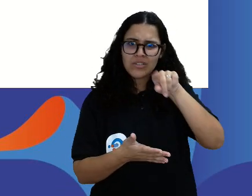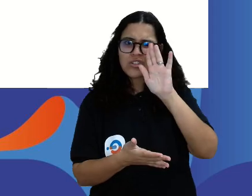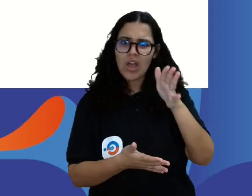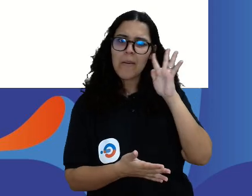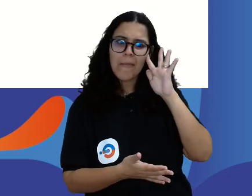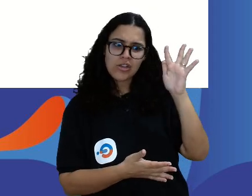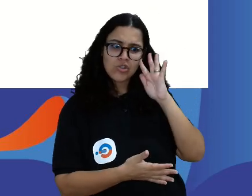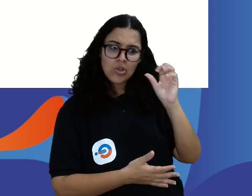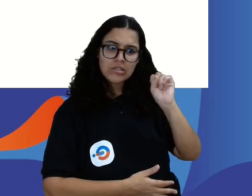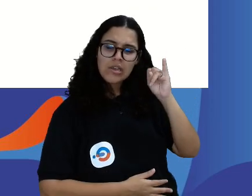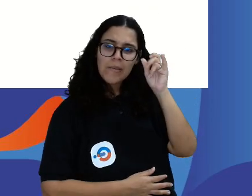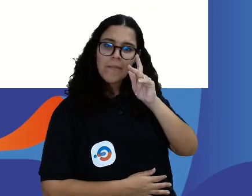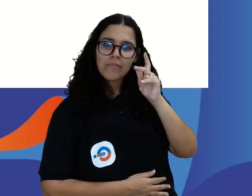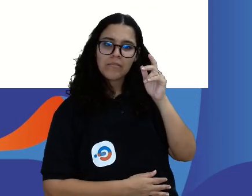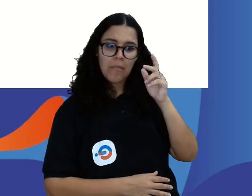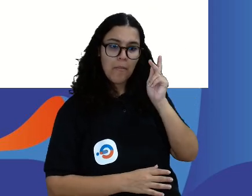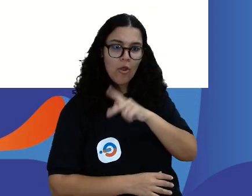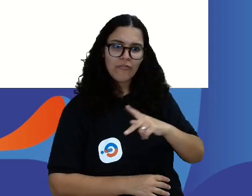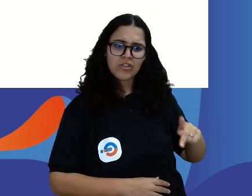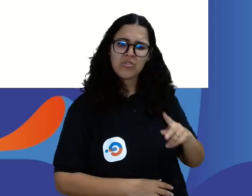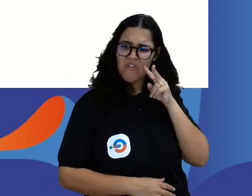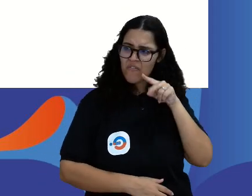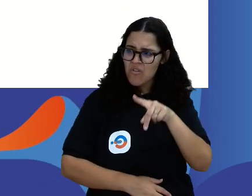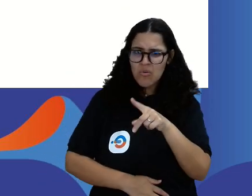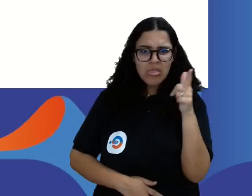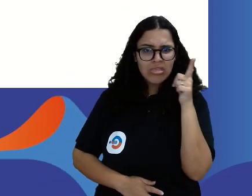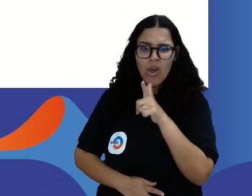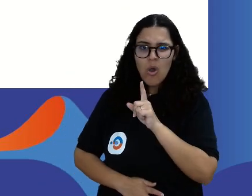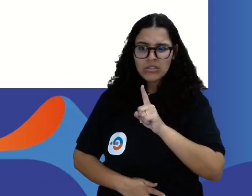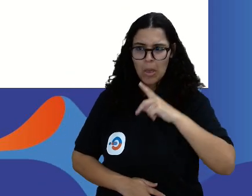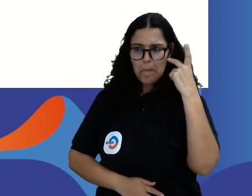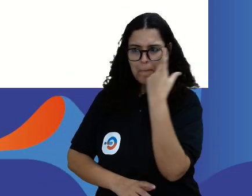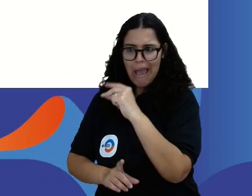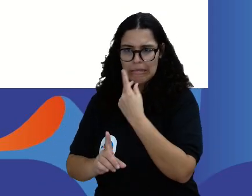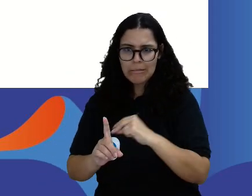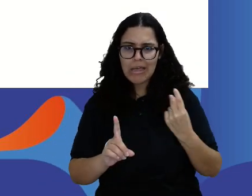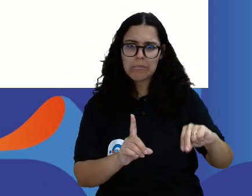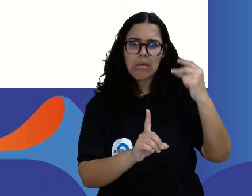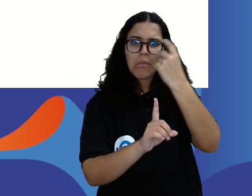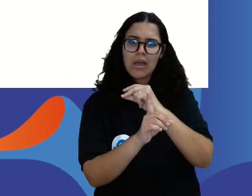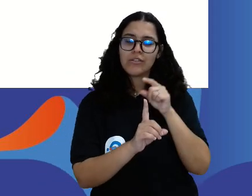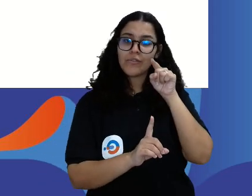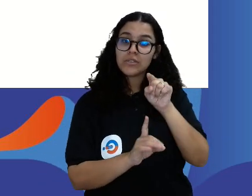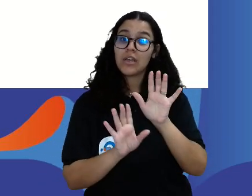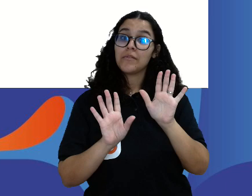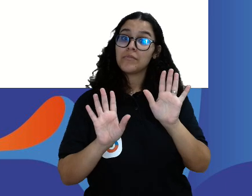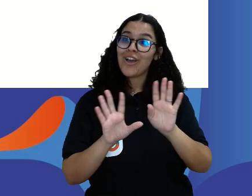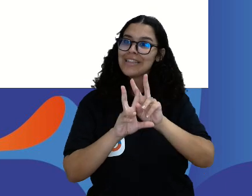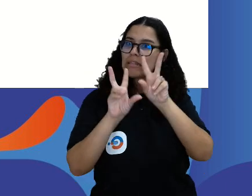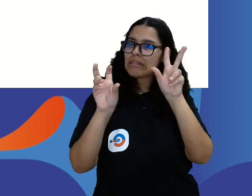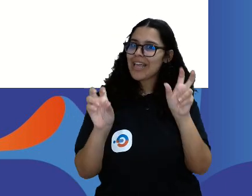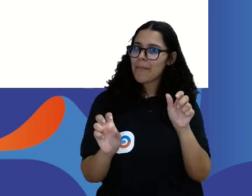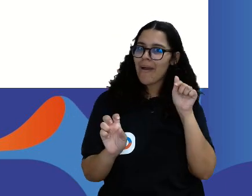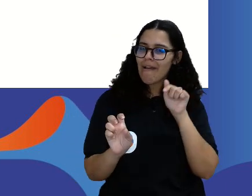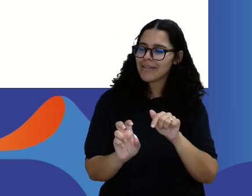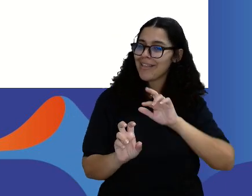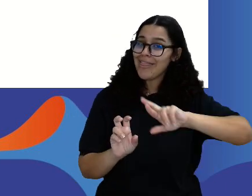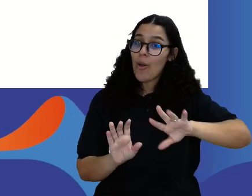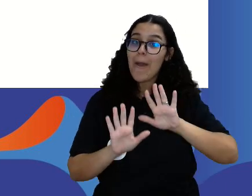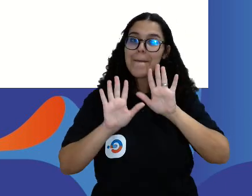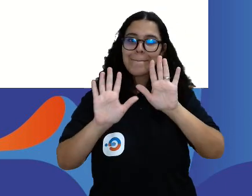palmadas? Então, não é sobre isso que nós vamos falar, mas a gente vai tratar de um